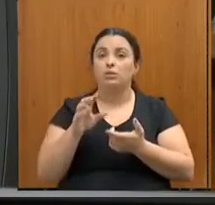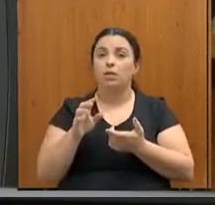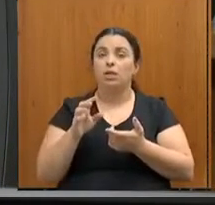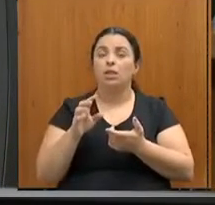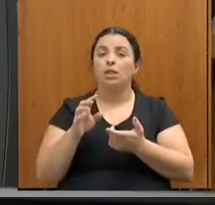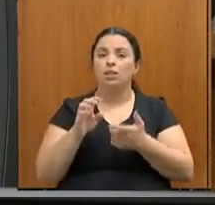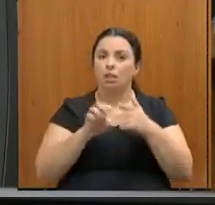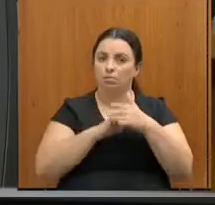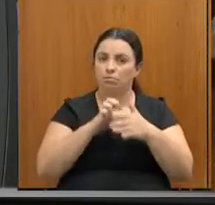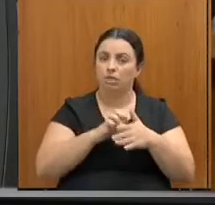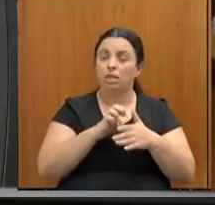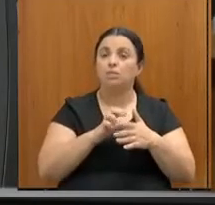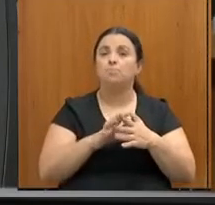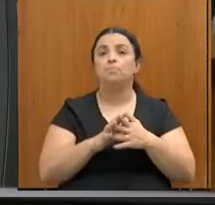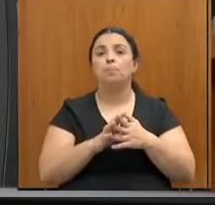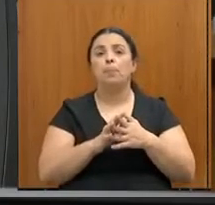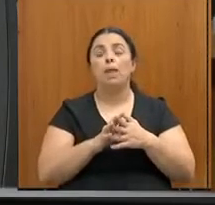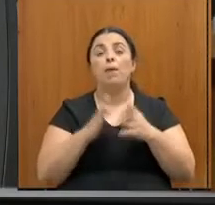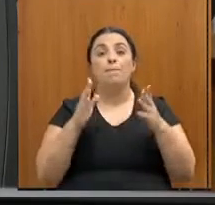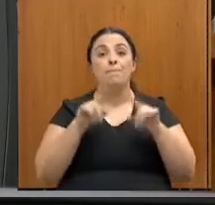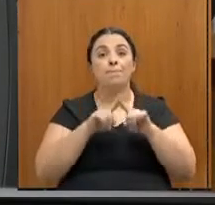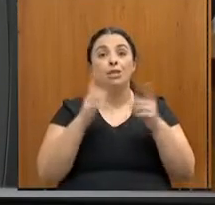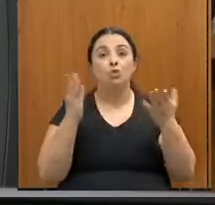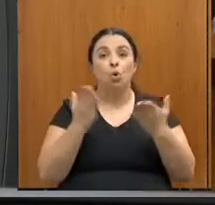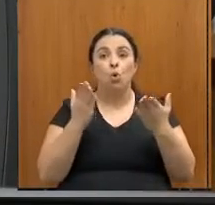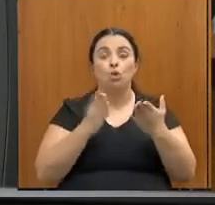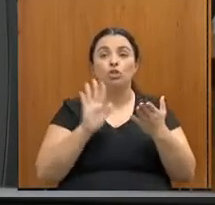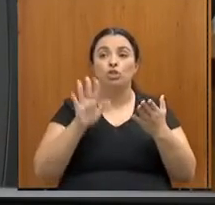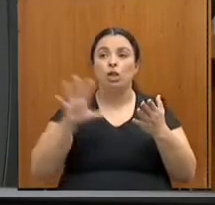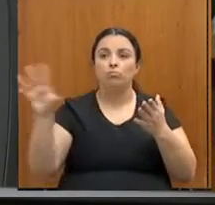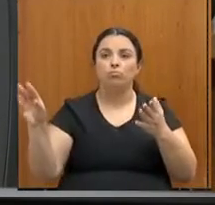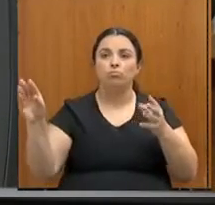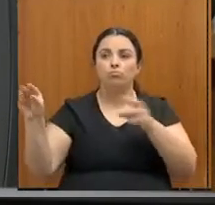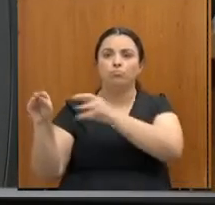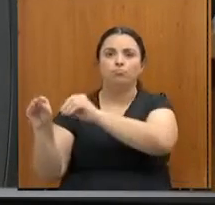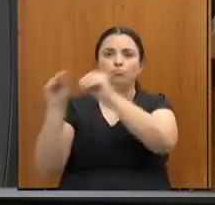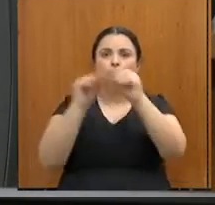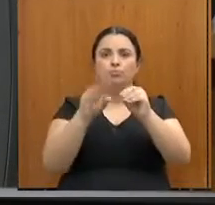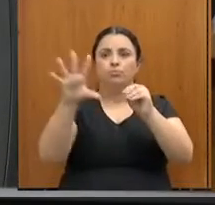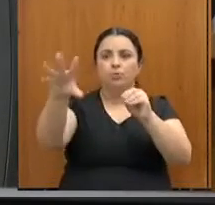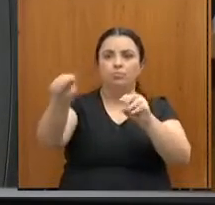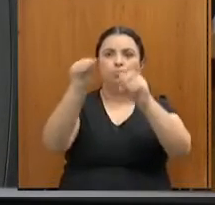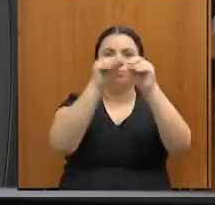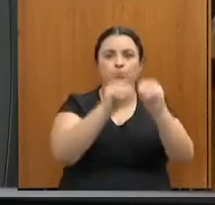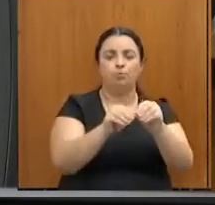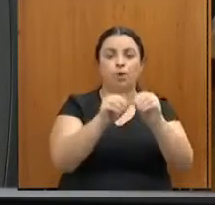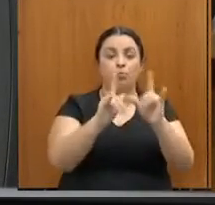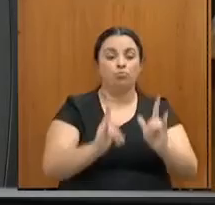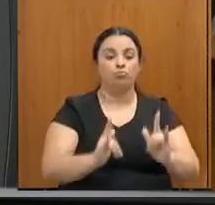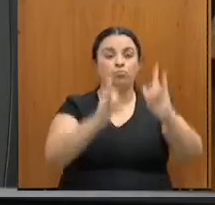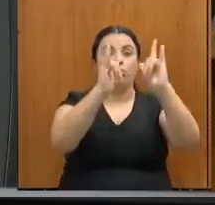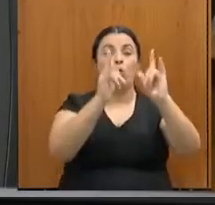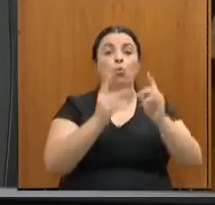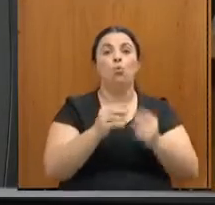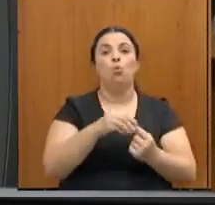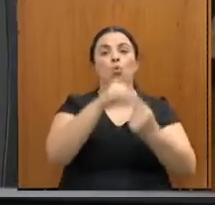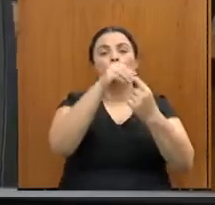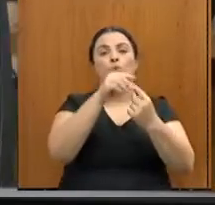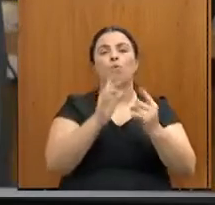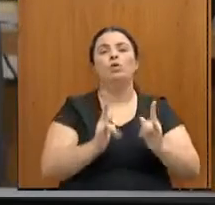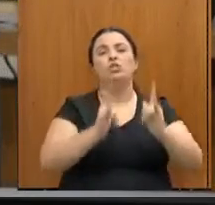Toda CEMIG e suas subsidiárias estão no edifício é